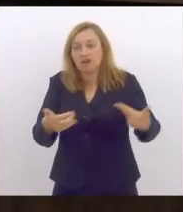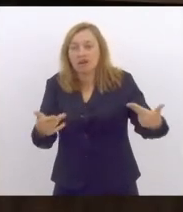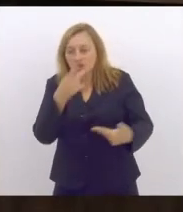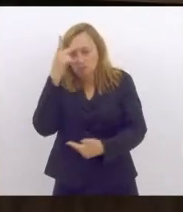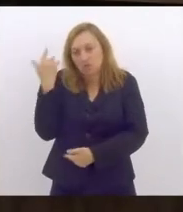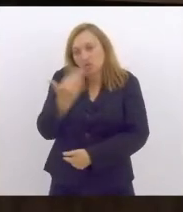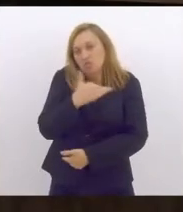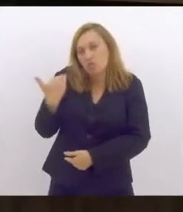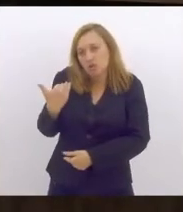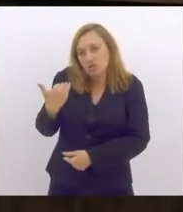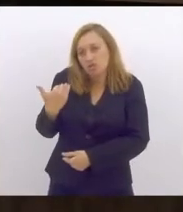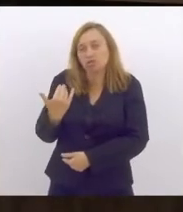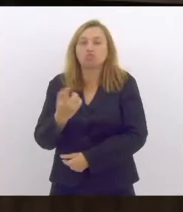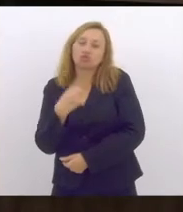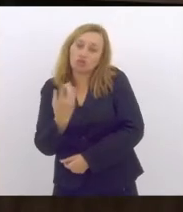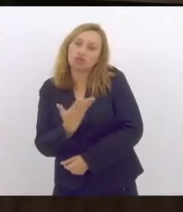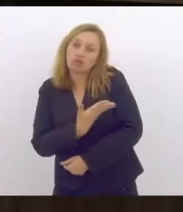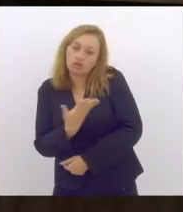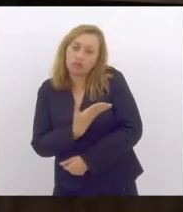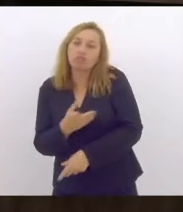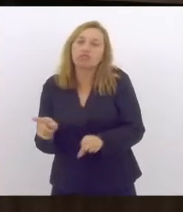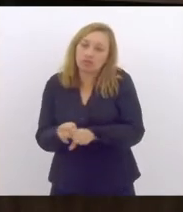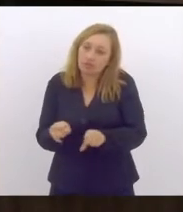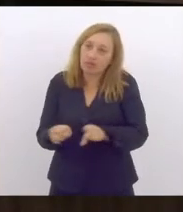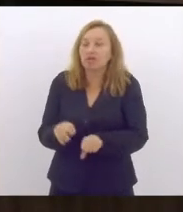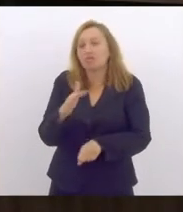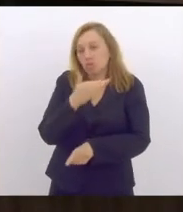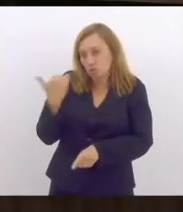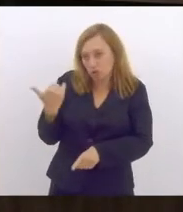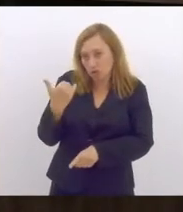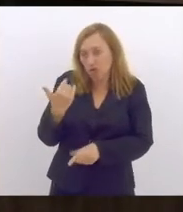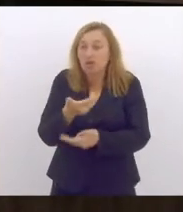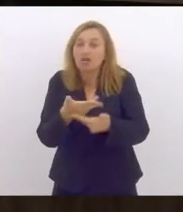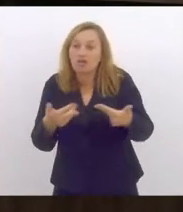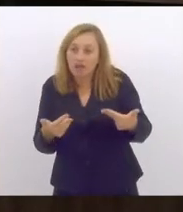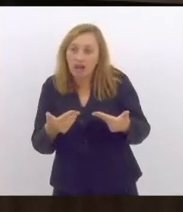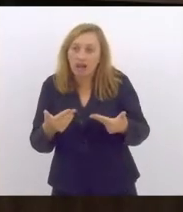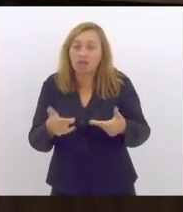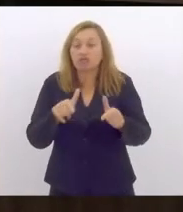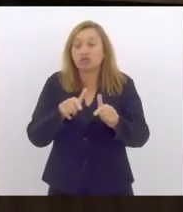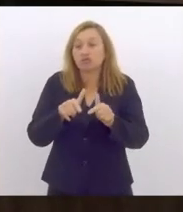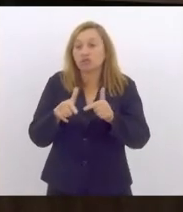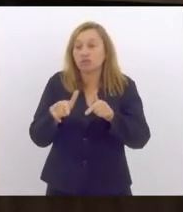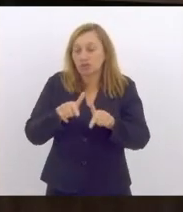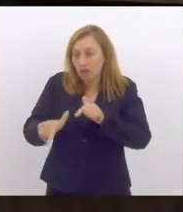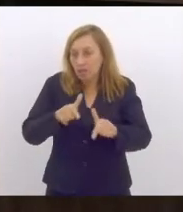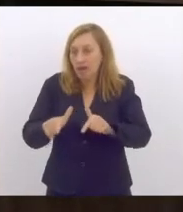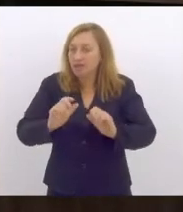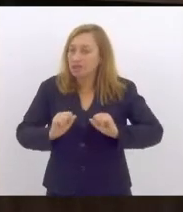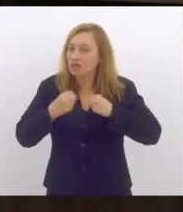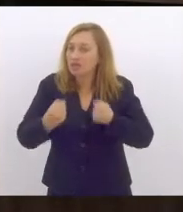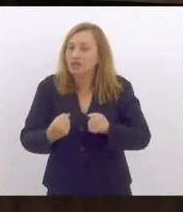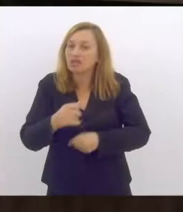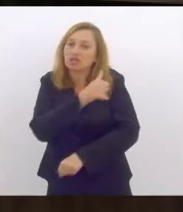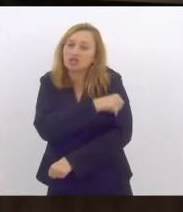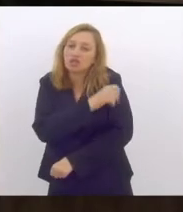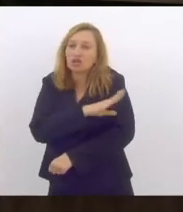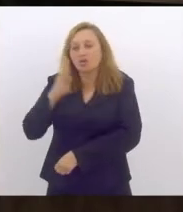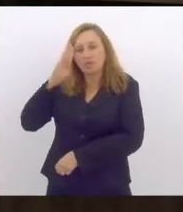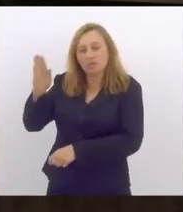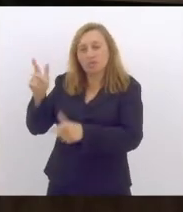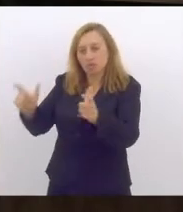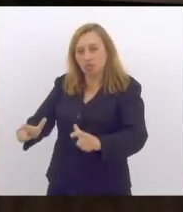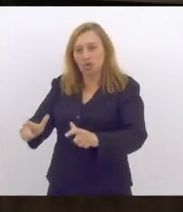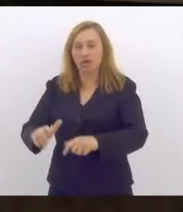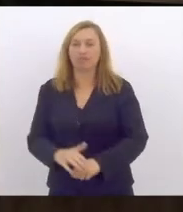brasileiros, levou um belíssimo parlamentar, com vários mandatos em defesa do Rio de Janeiro, mas especialmente daquela